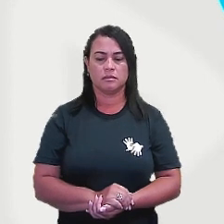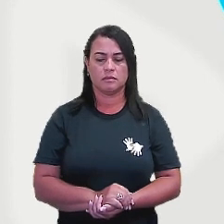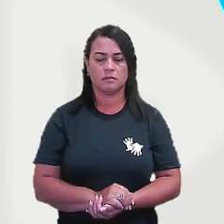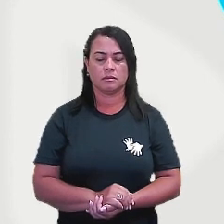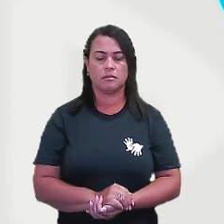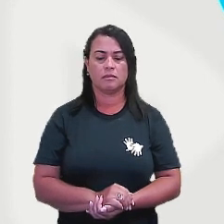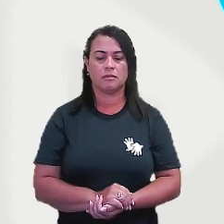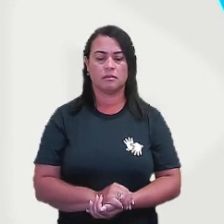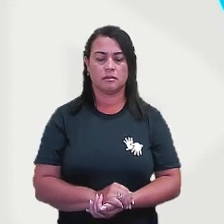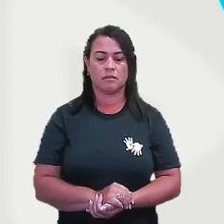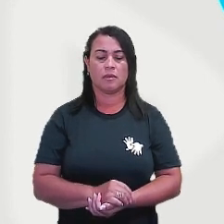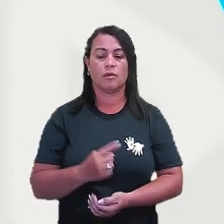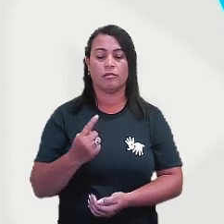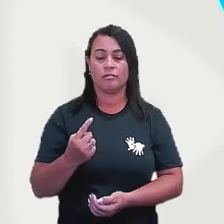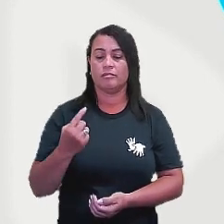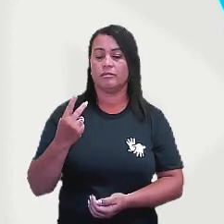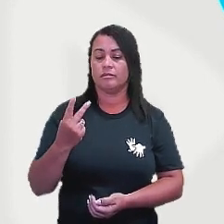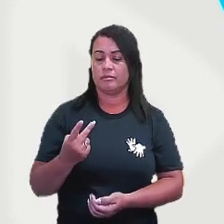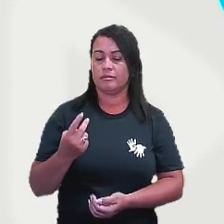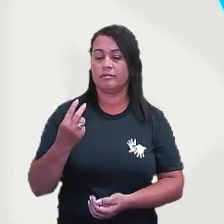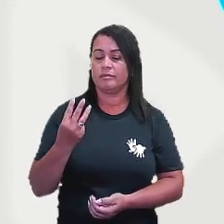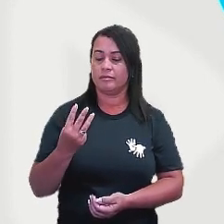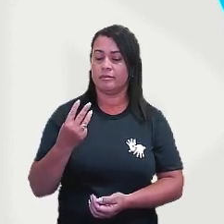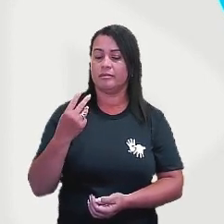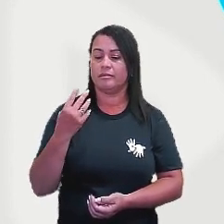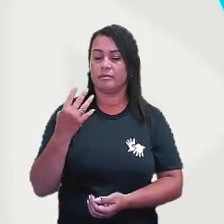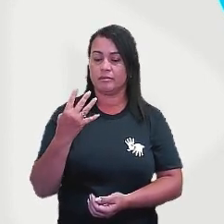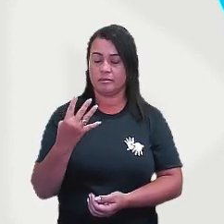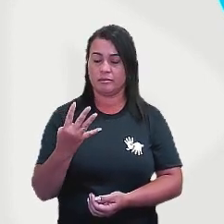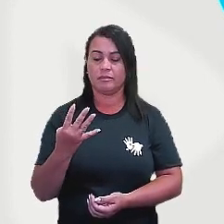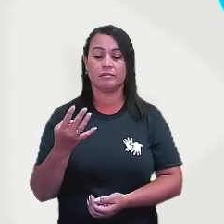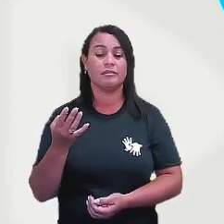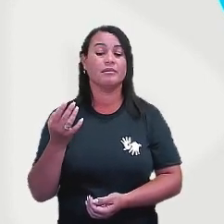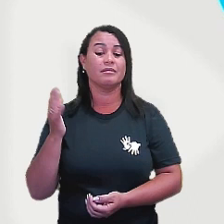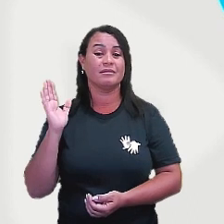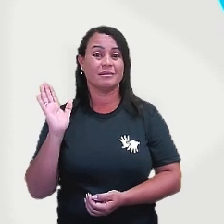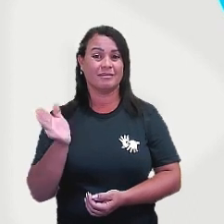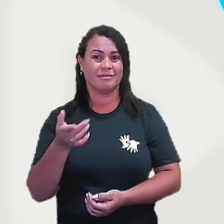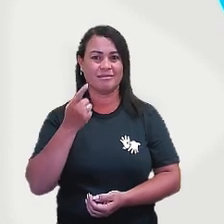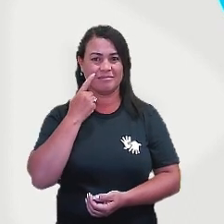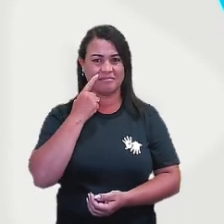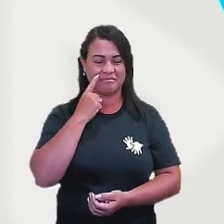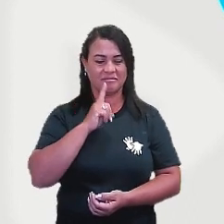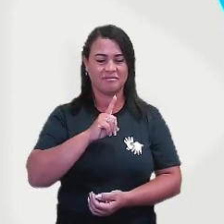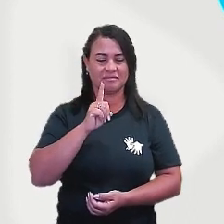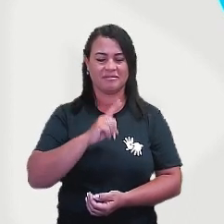Tempo. 1, 2, 3 e